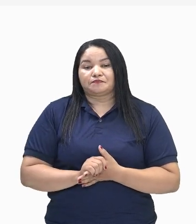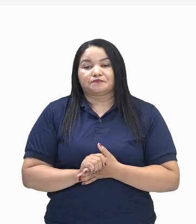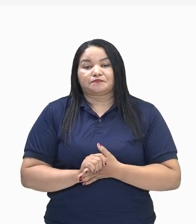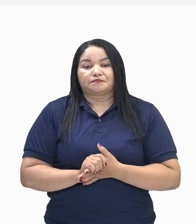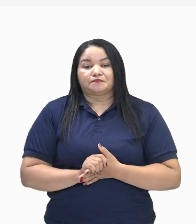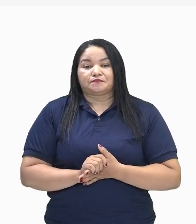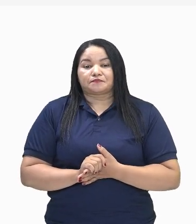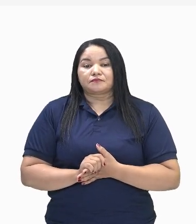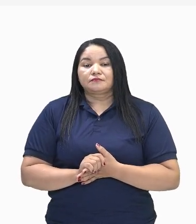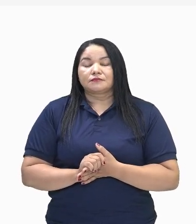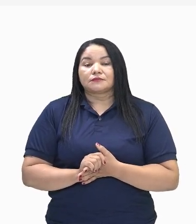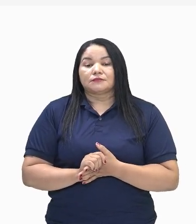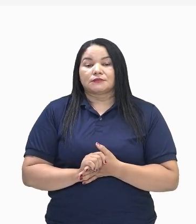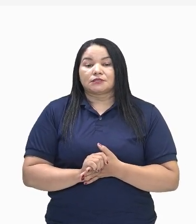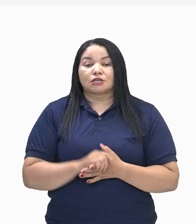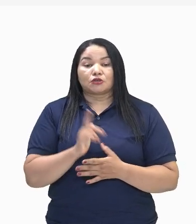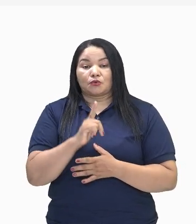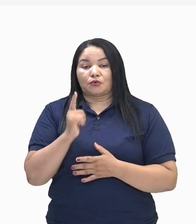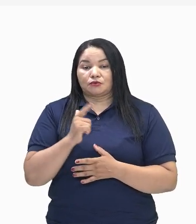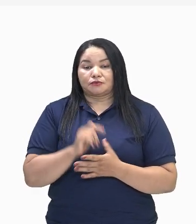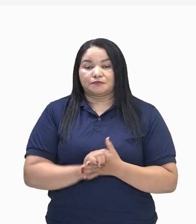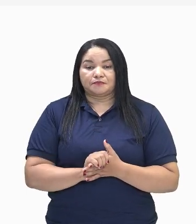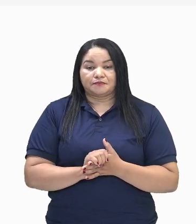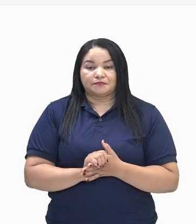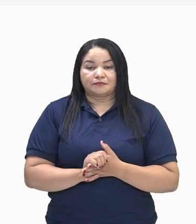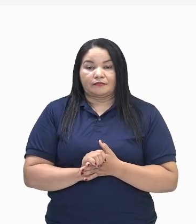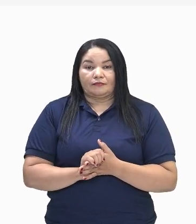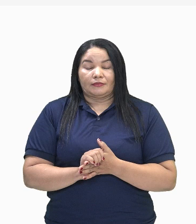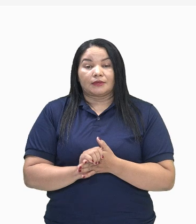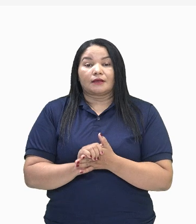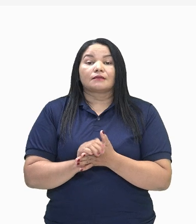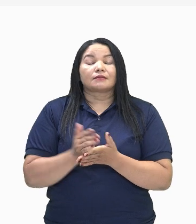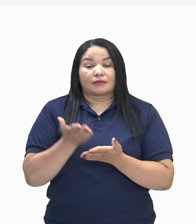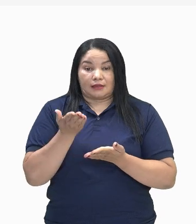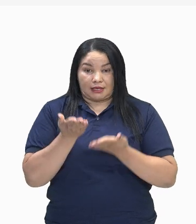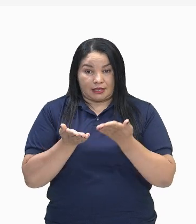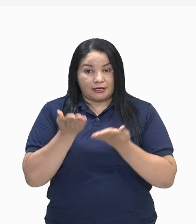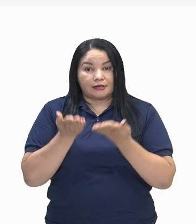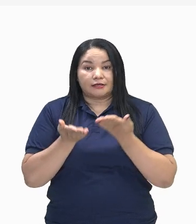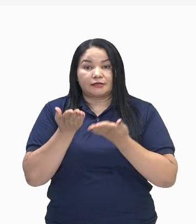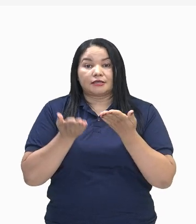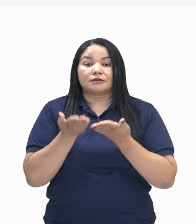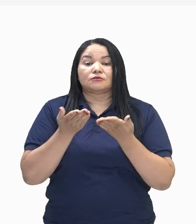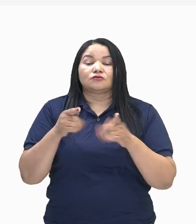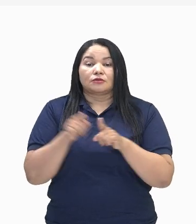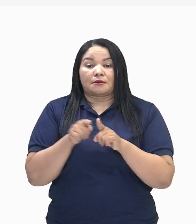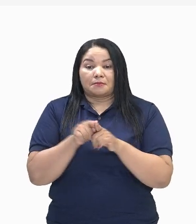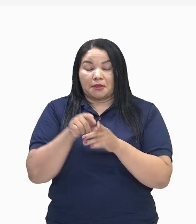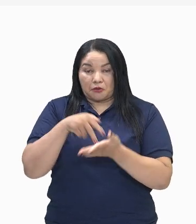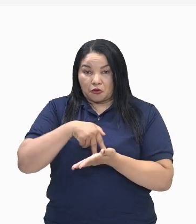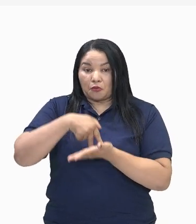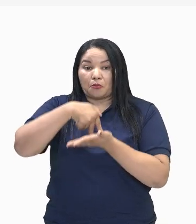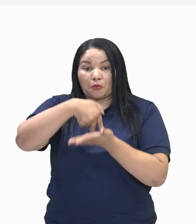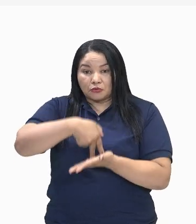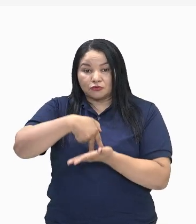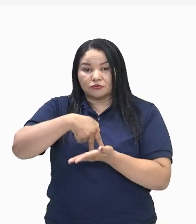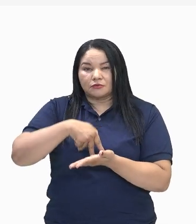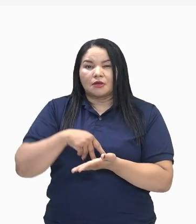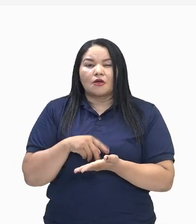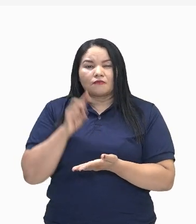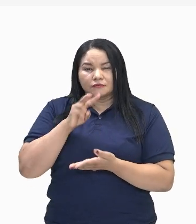Por fim, nós temos o aprimoramento do equilíbrio e postura. Então, quando você